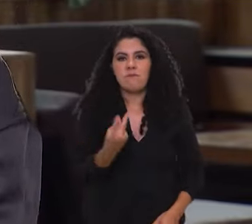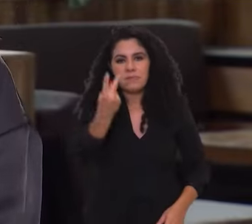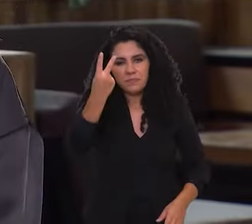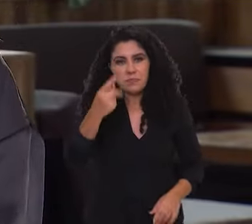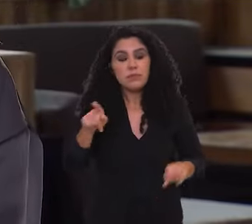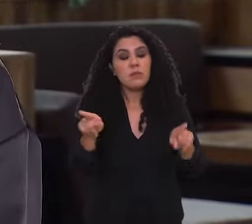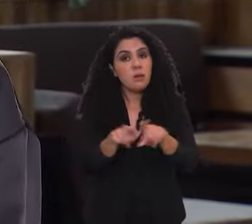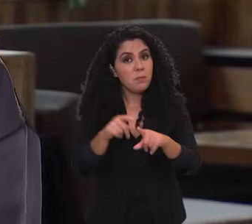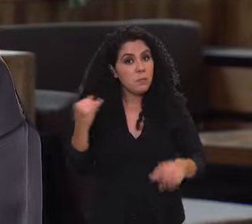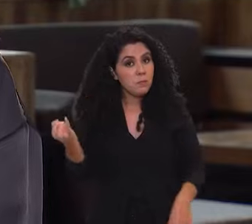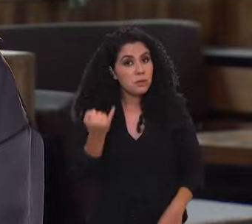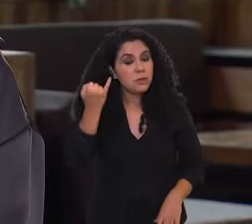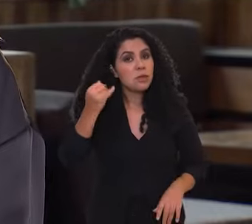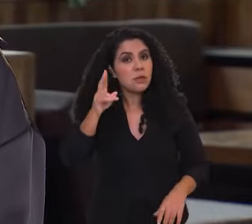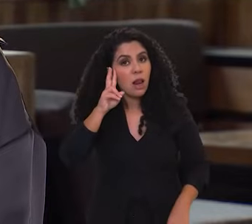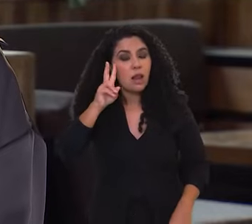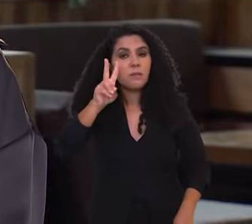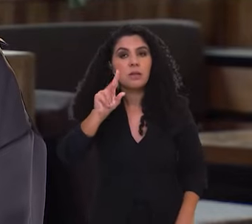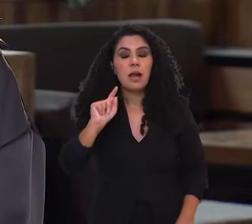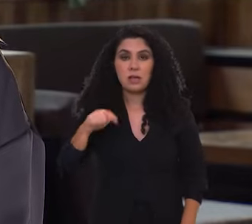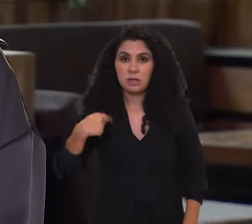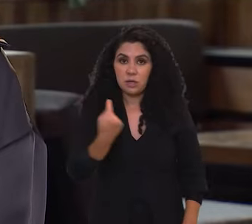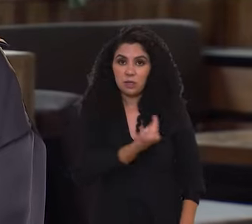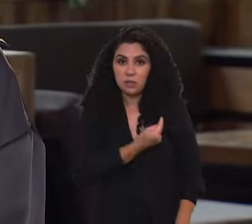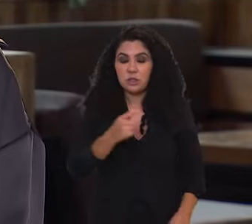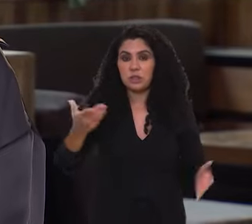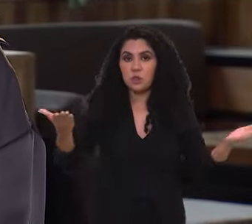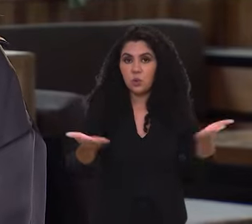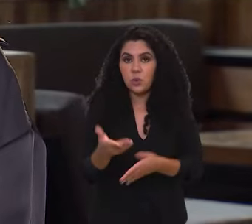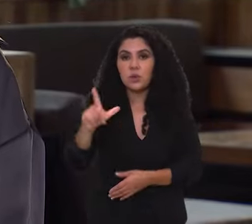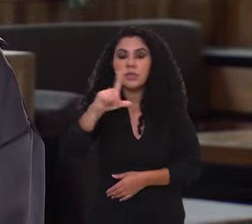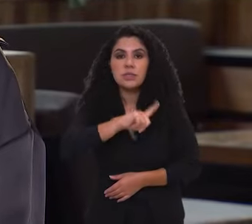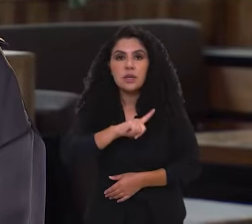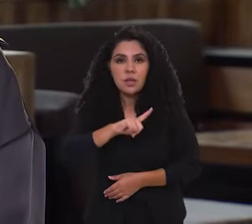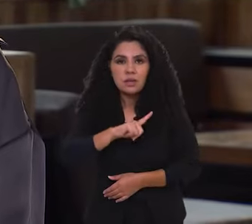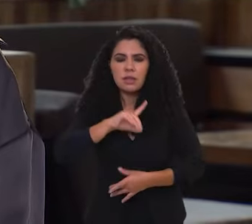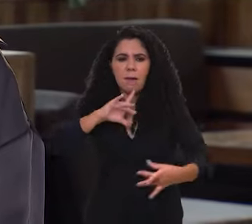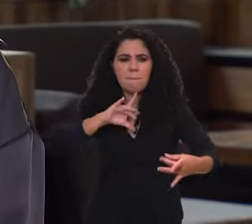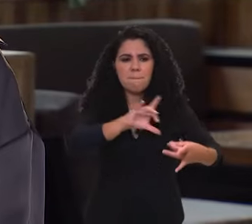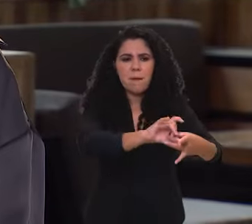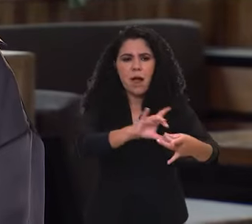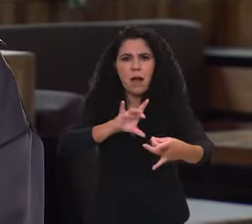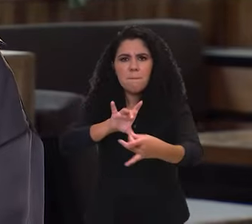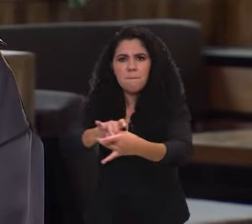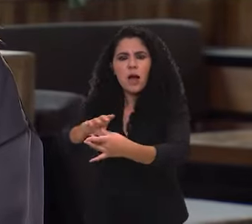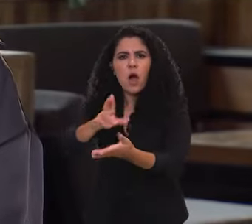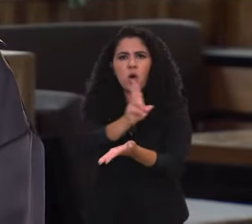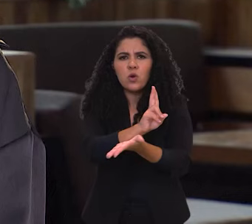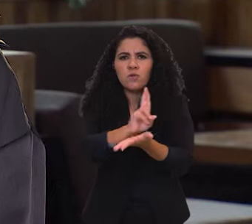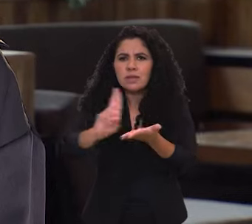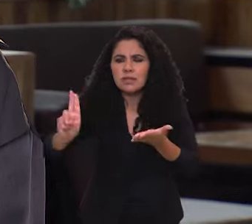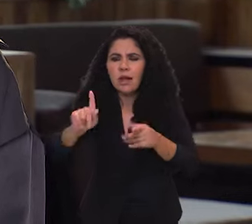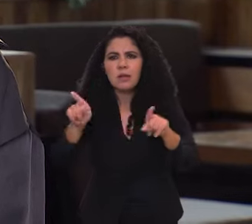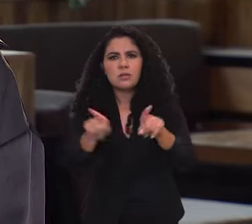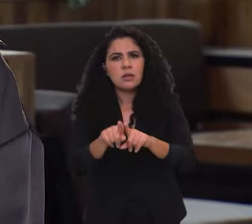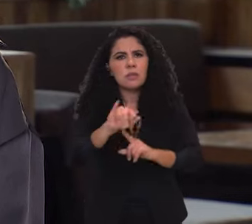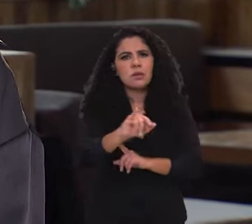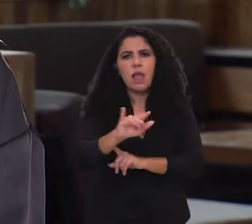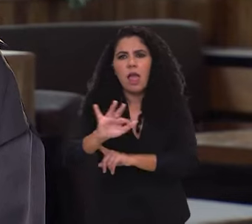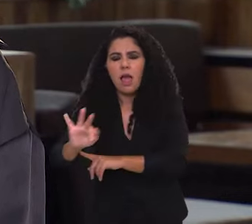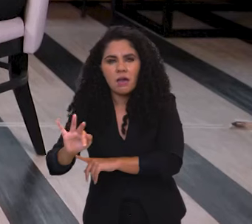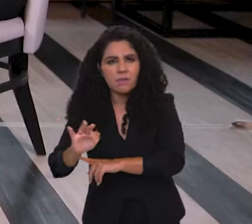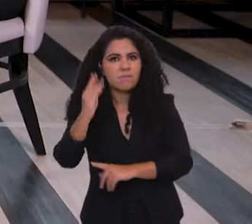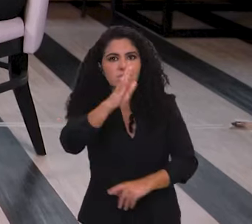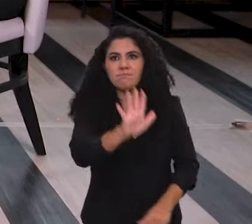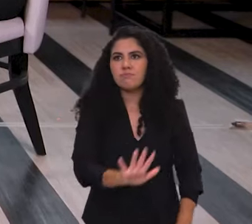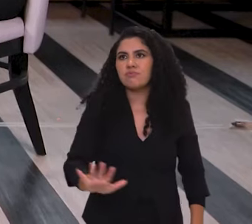é importante frisar, a gente tem hoje uma rede de universidades e institutos federais altamente capilarizada no